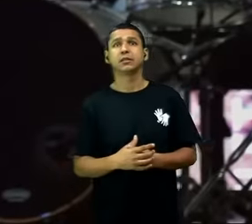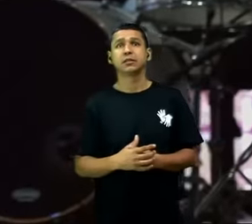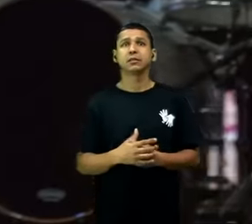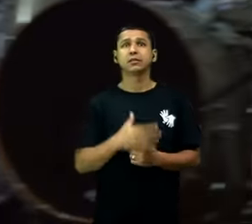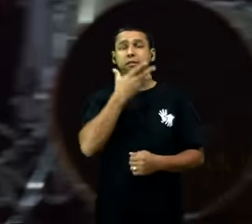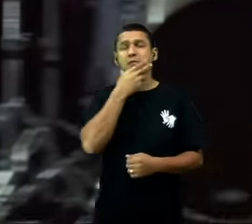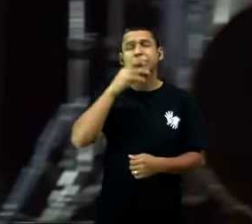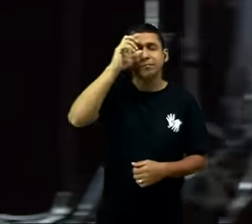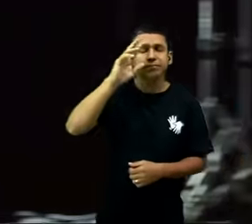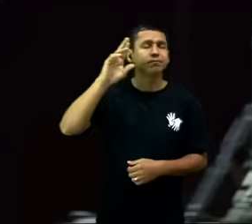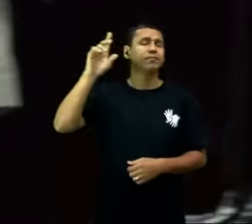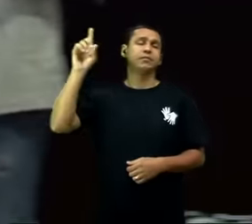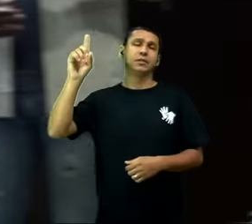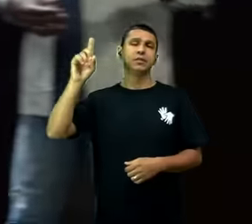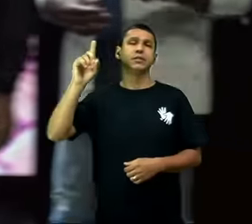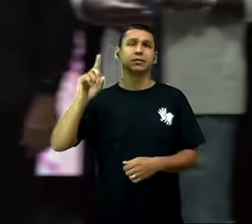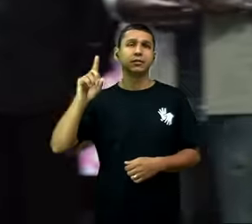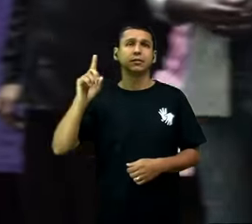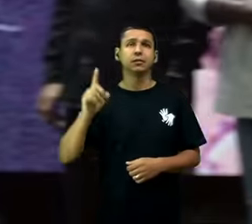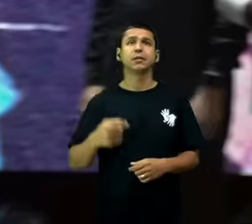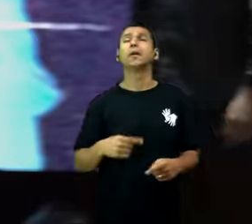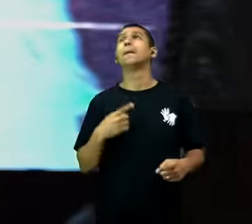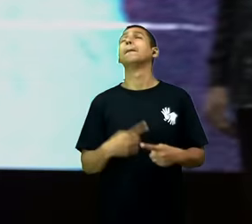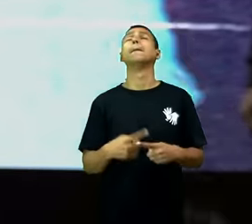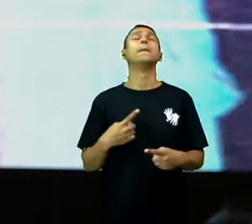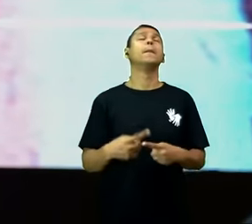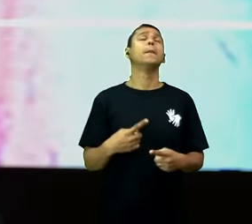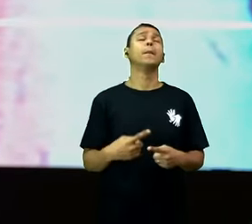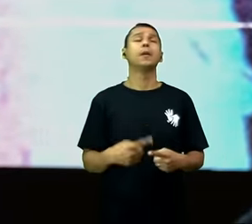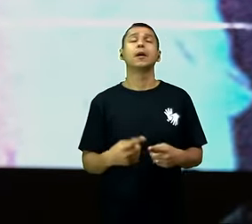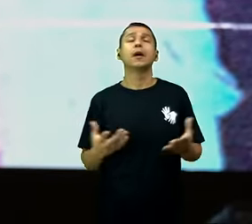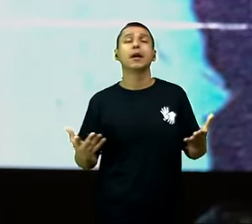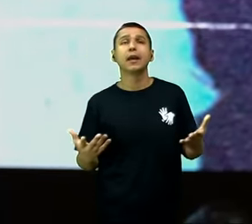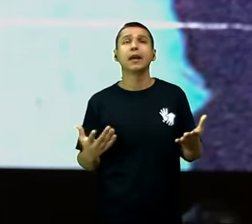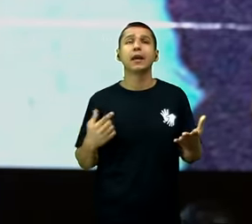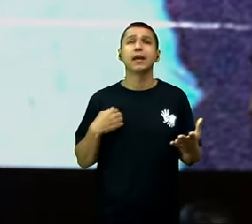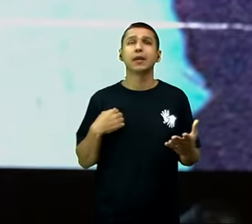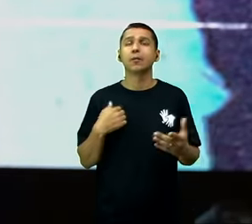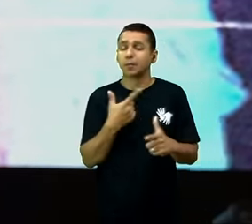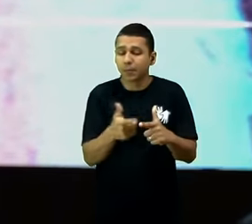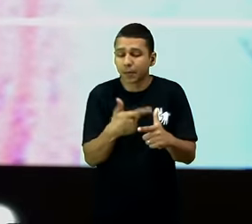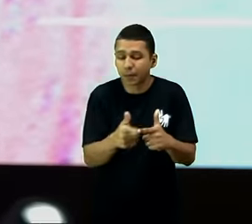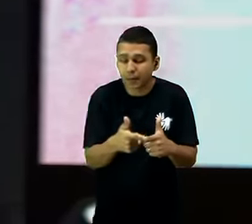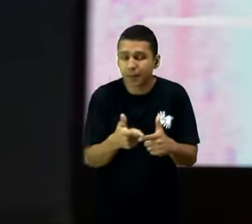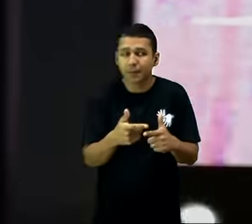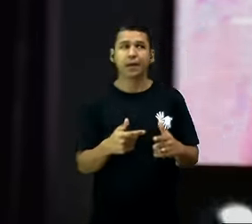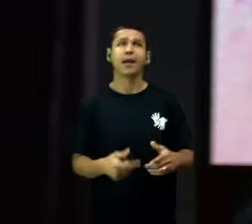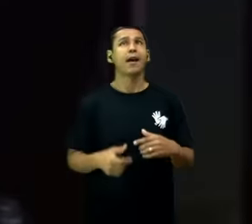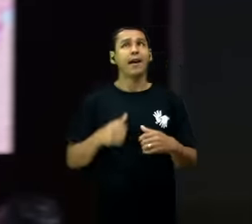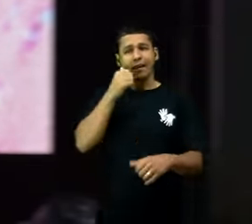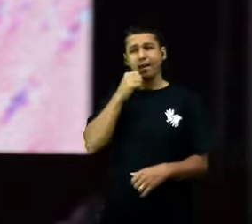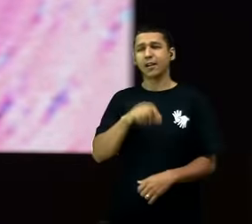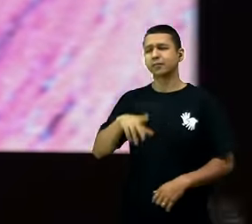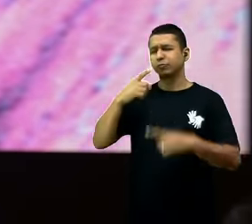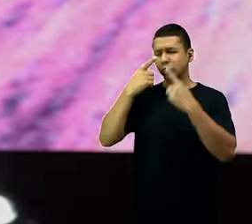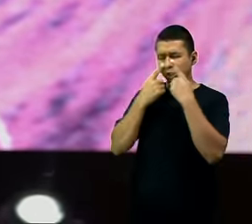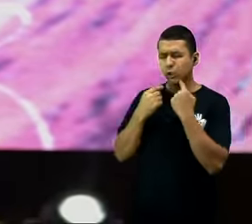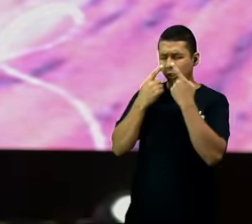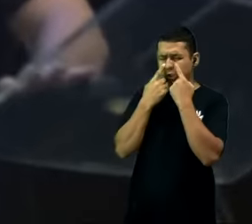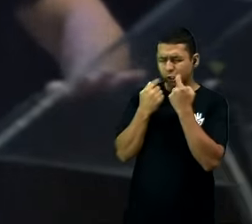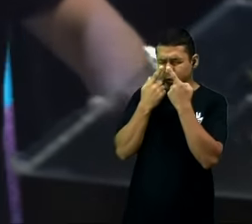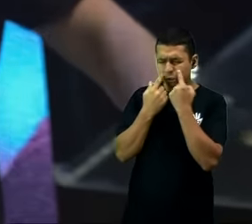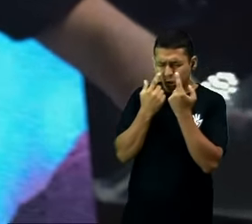Senhor, por que eu estou passando por isso? E ela dizia: chora, menino, chora,